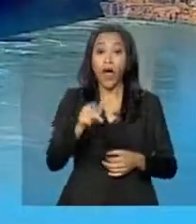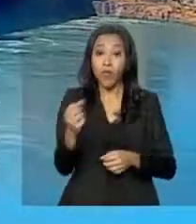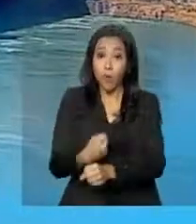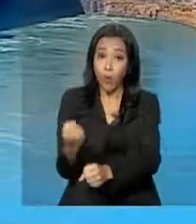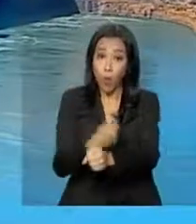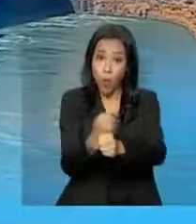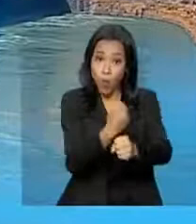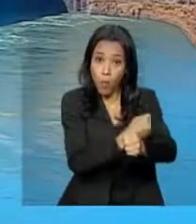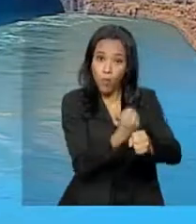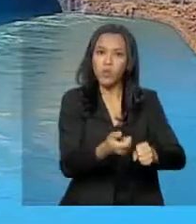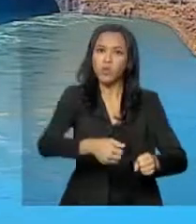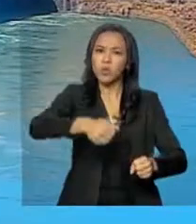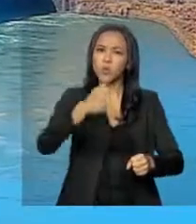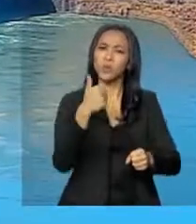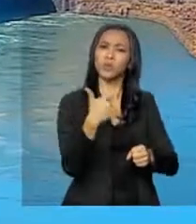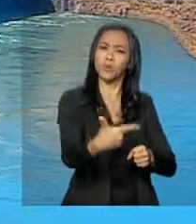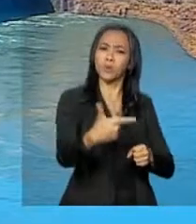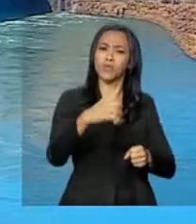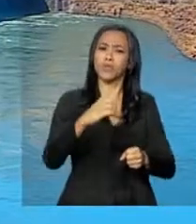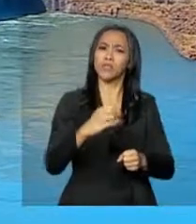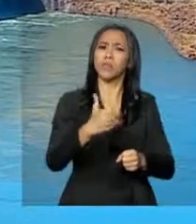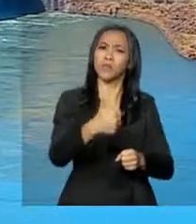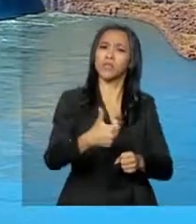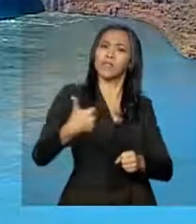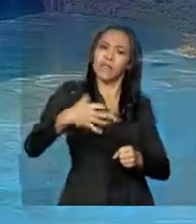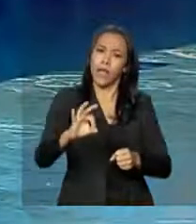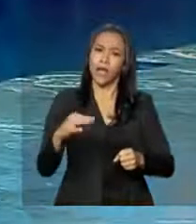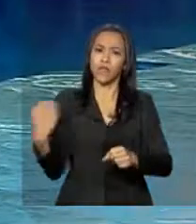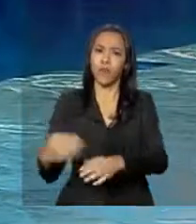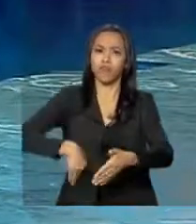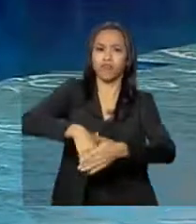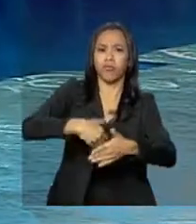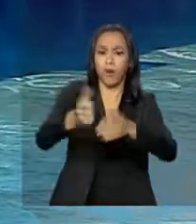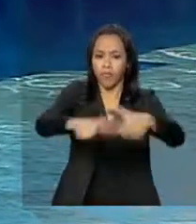construir 210 estádios de futebol.